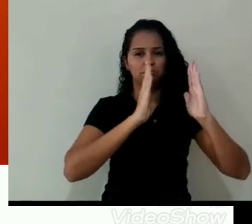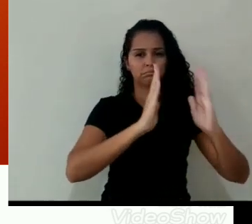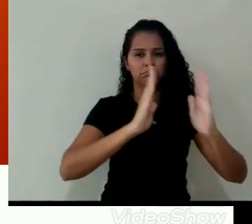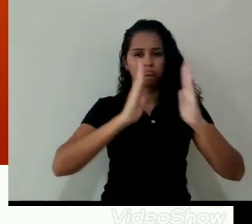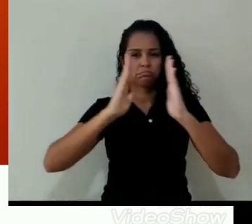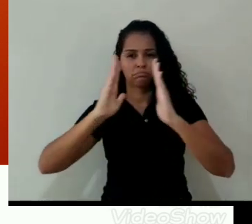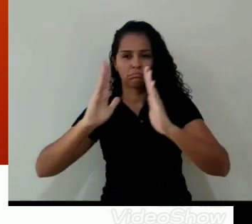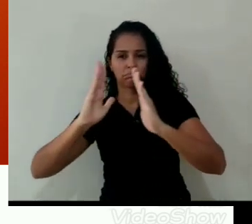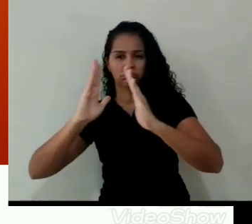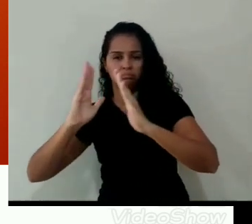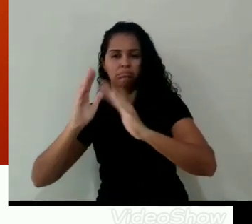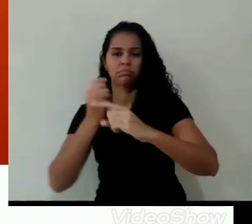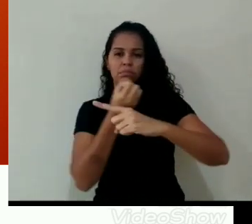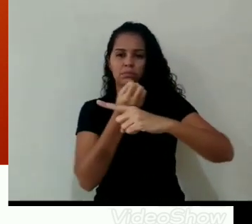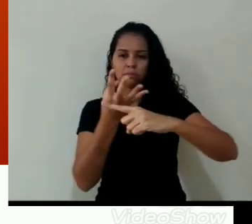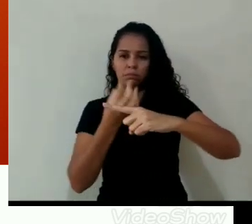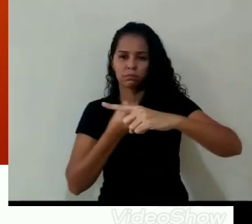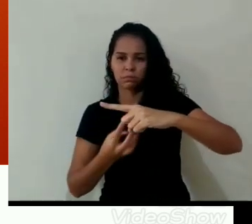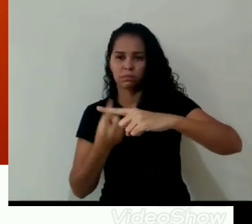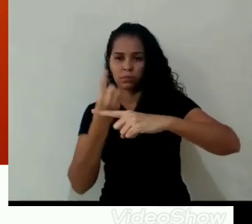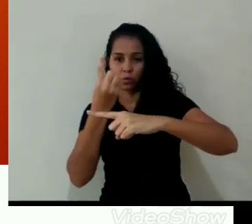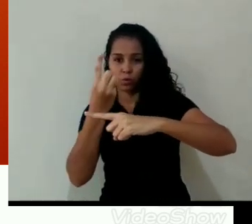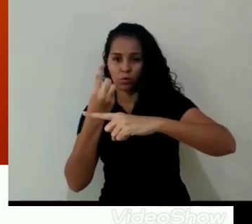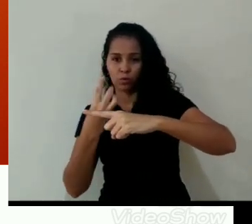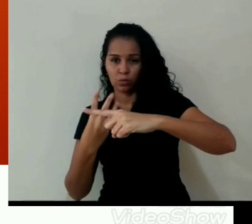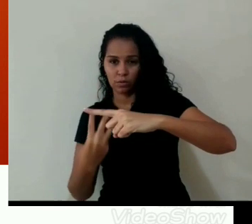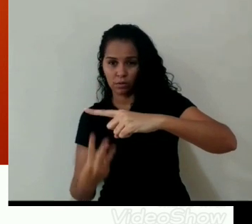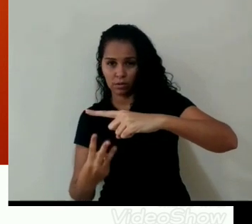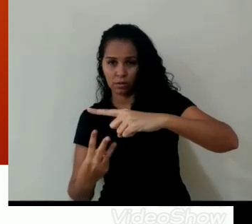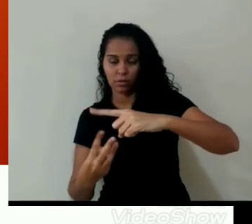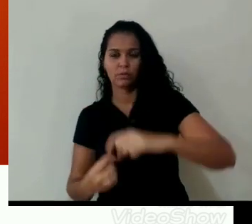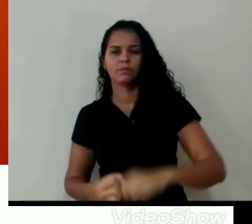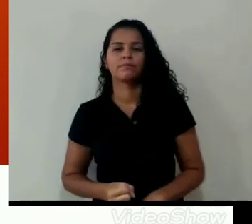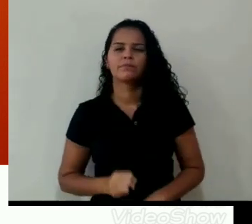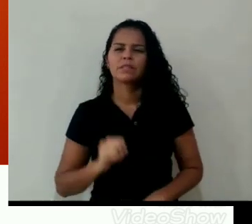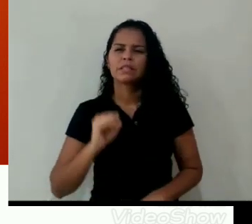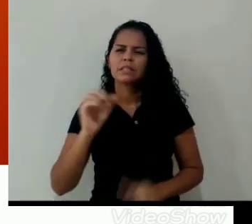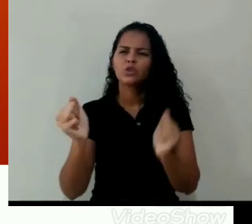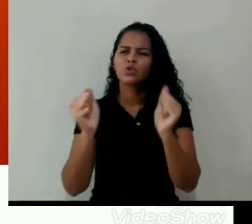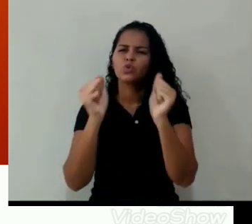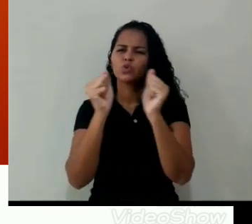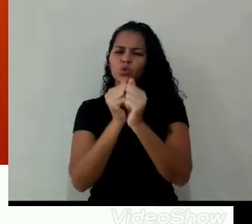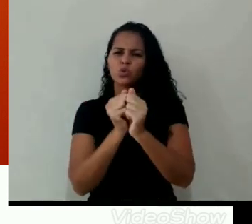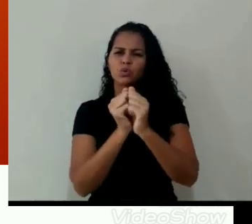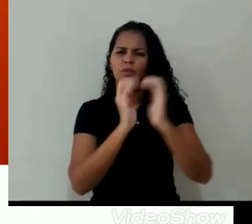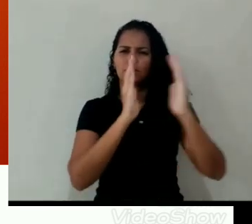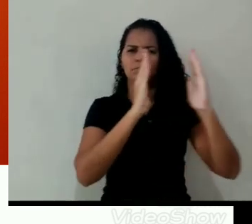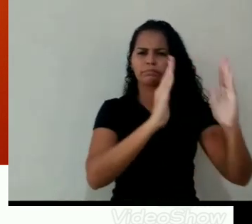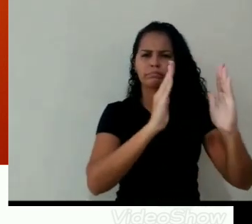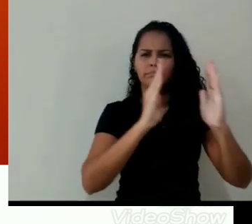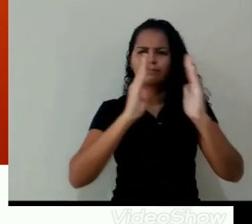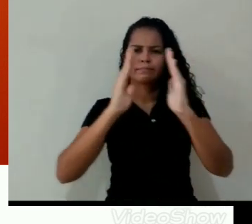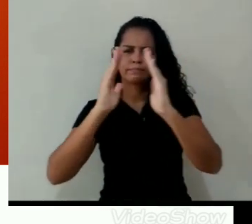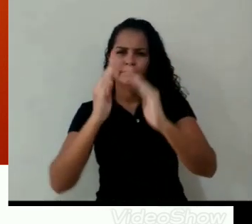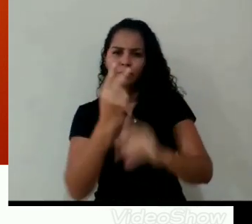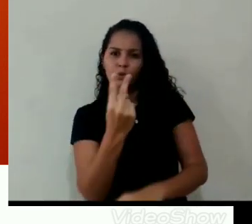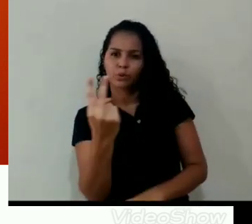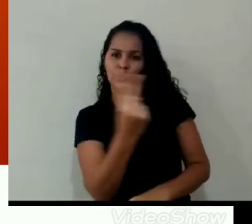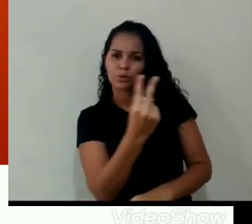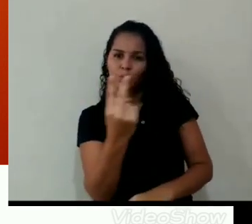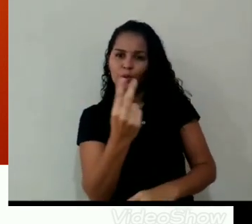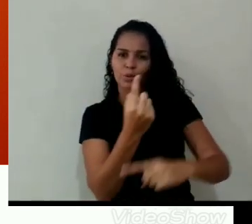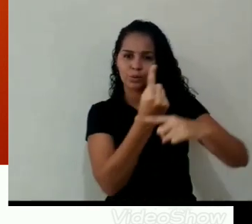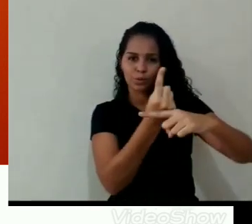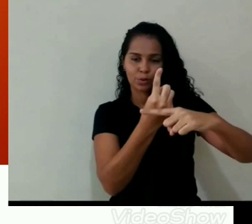mesma fração, 1/3. Se você junta 2 desses pedaços, você está juntando 1/3 com 1/3,